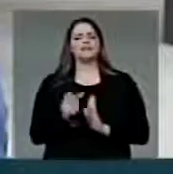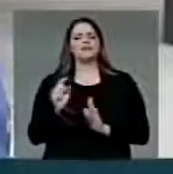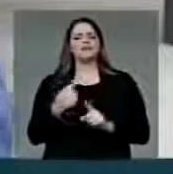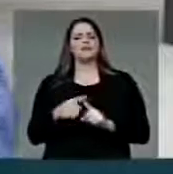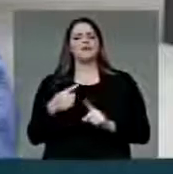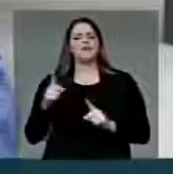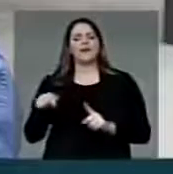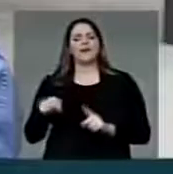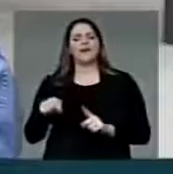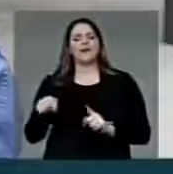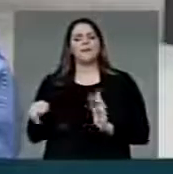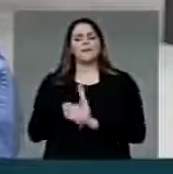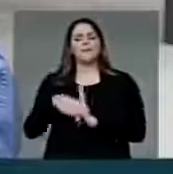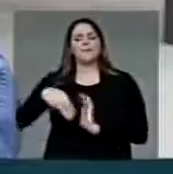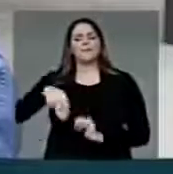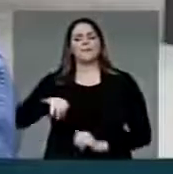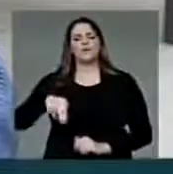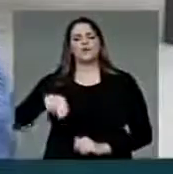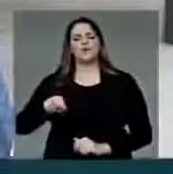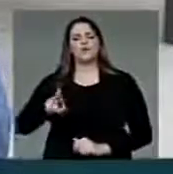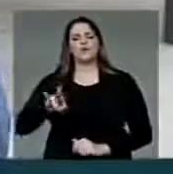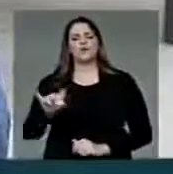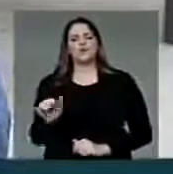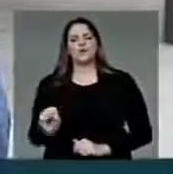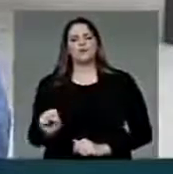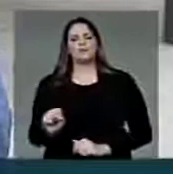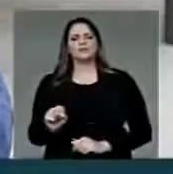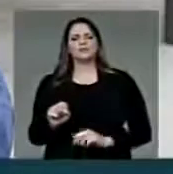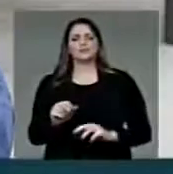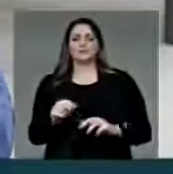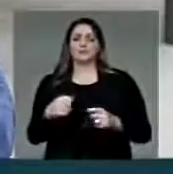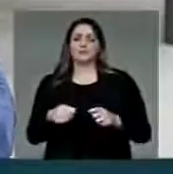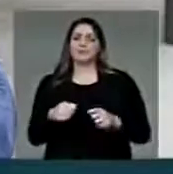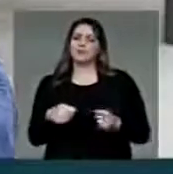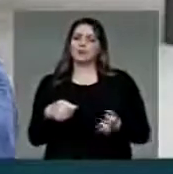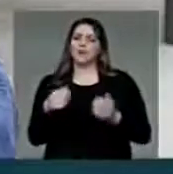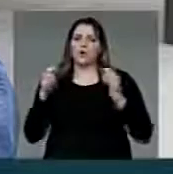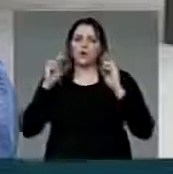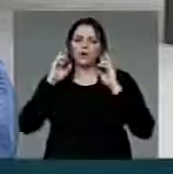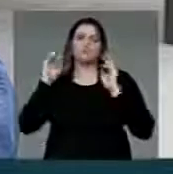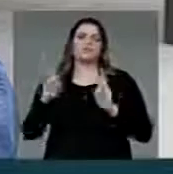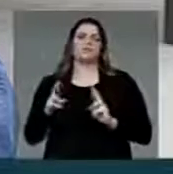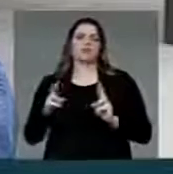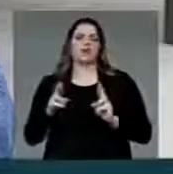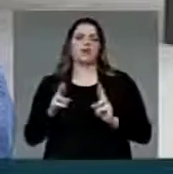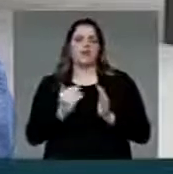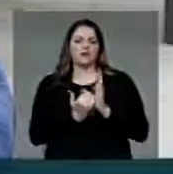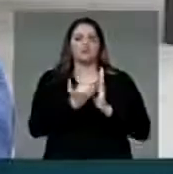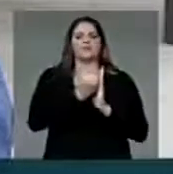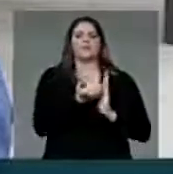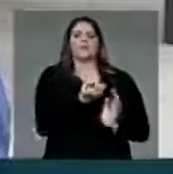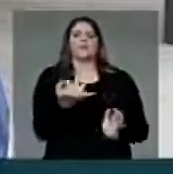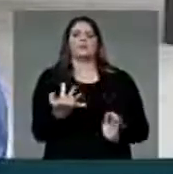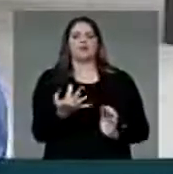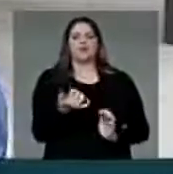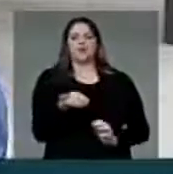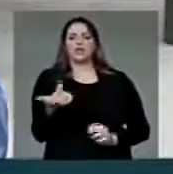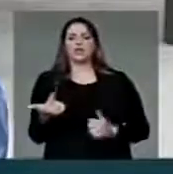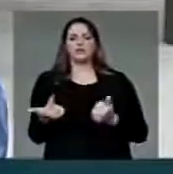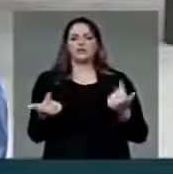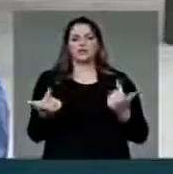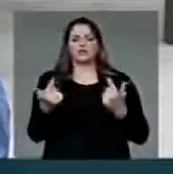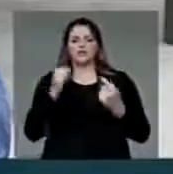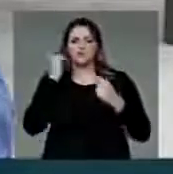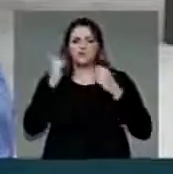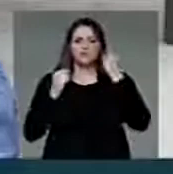da Câmara e do Senado, que elevaria o número de integrantes para 12 senadores e 12 deputados, o dobro do